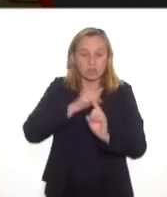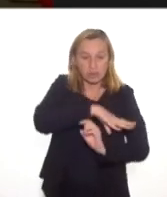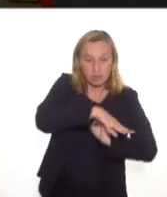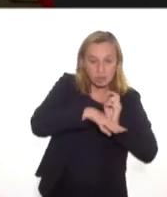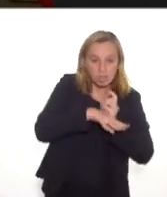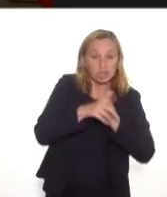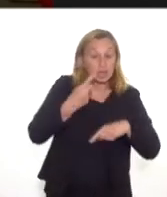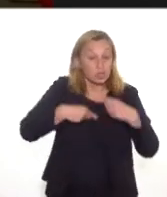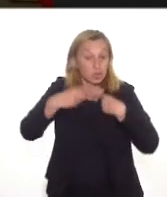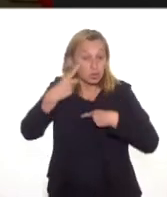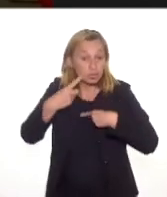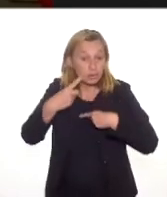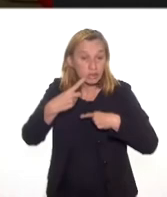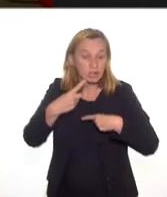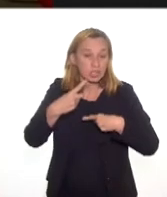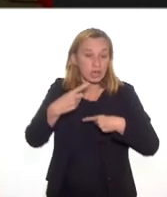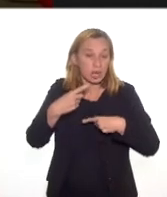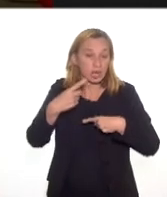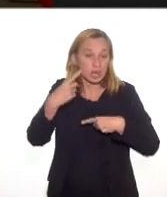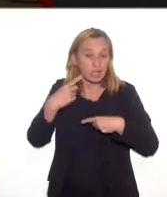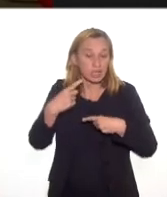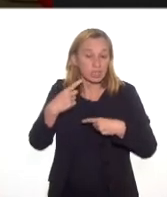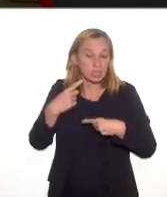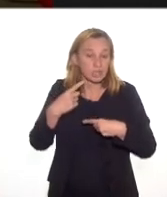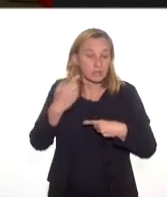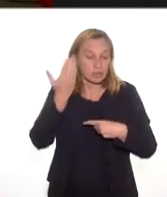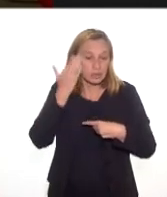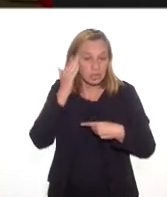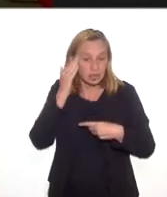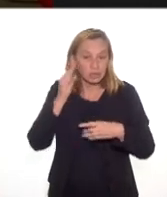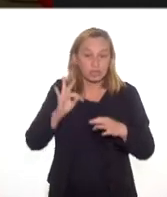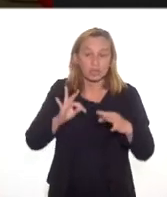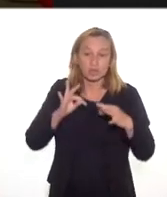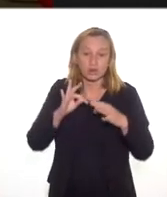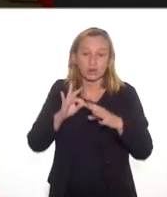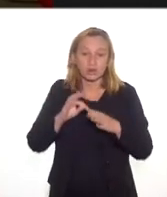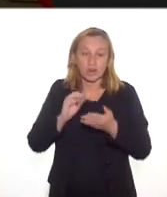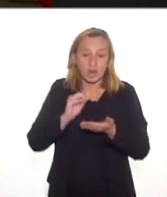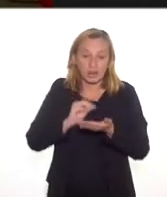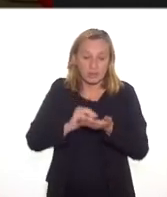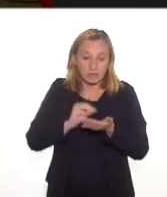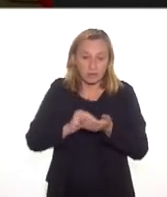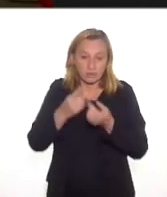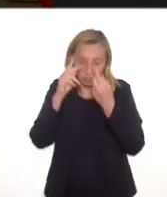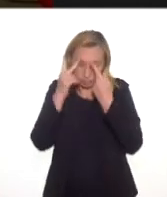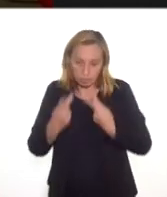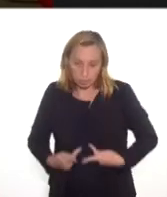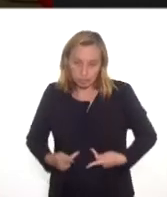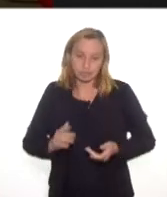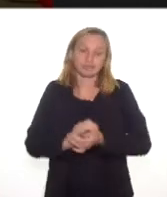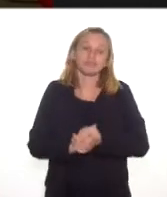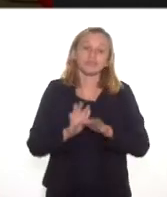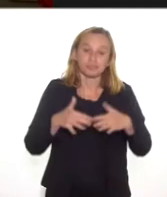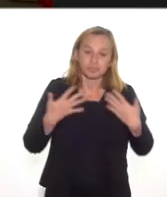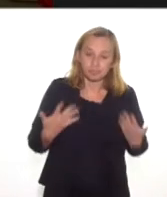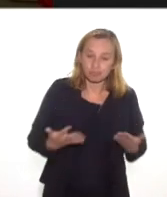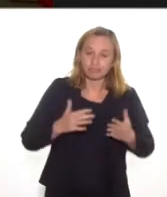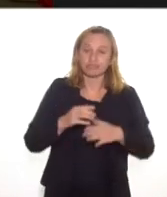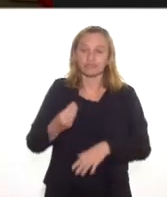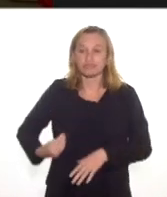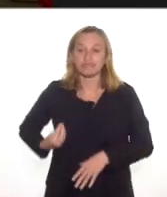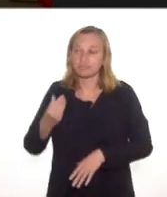a superar a lógica que tanto tenta desumanizar a nossa humanidade. Então, a gente está